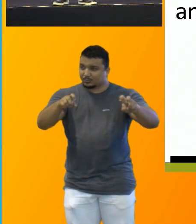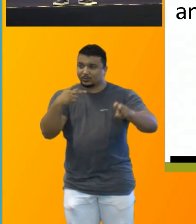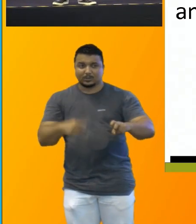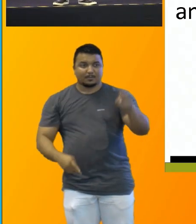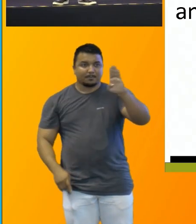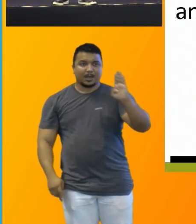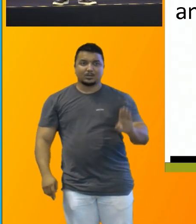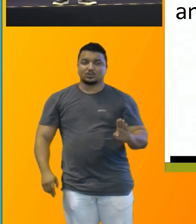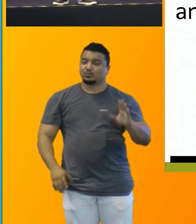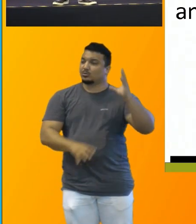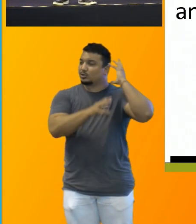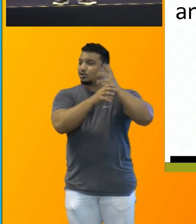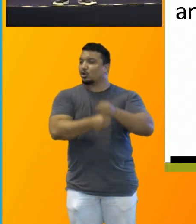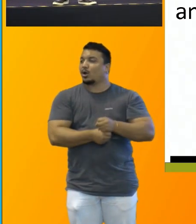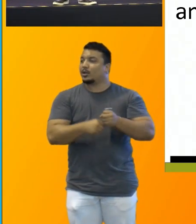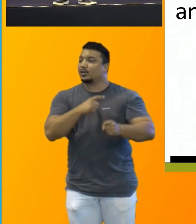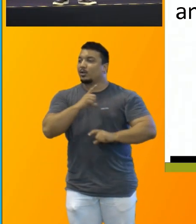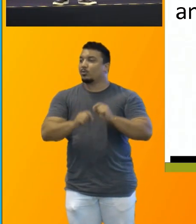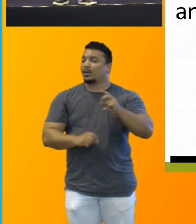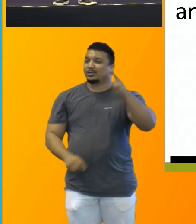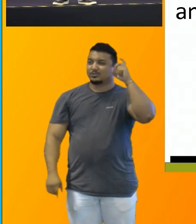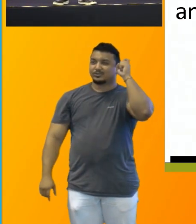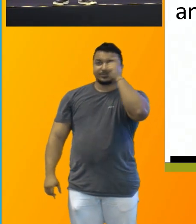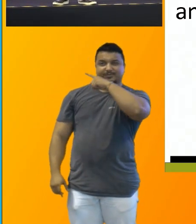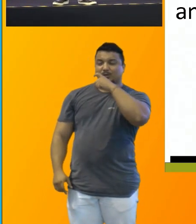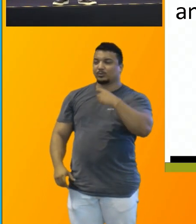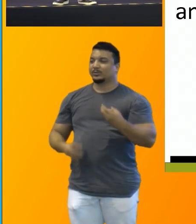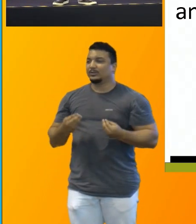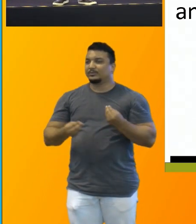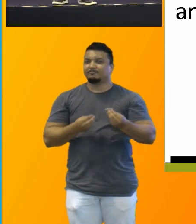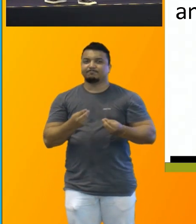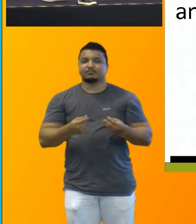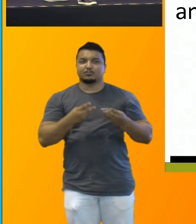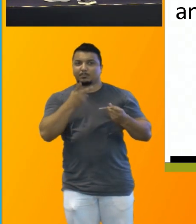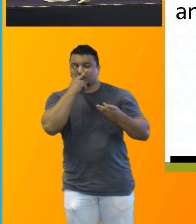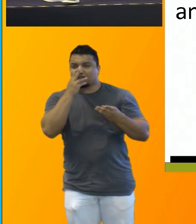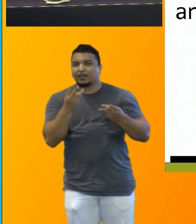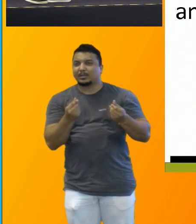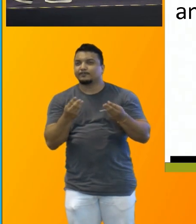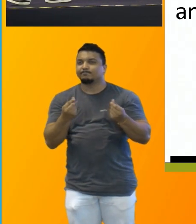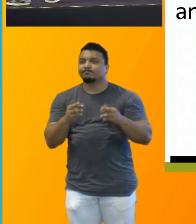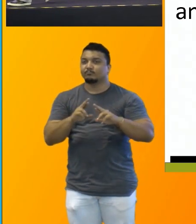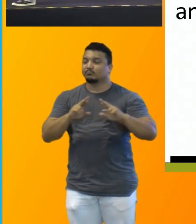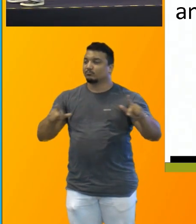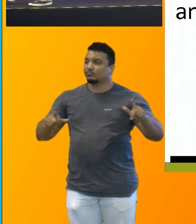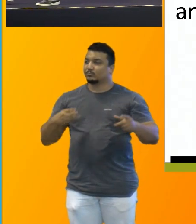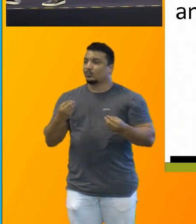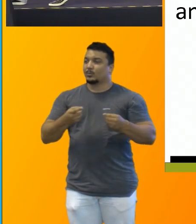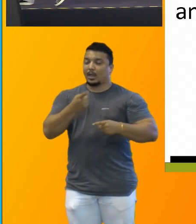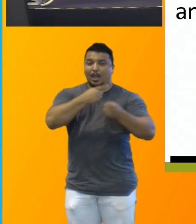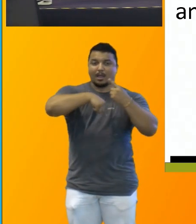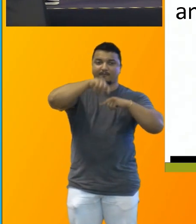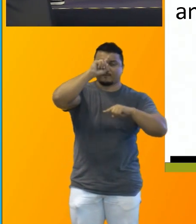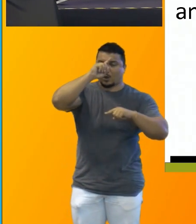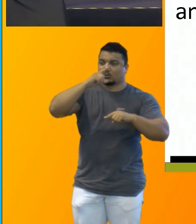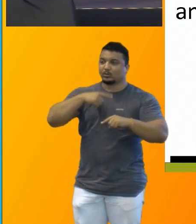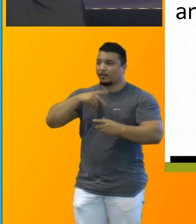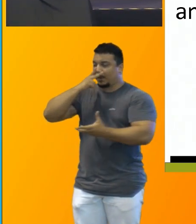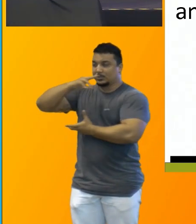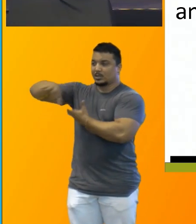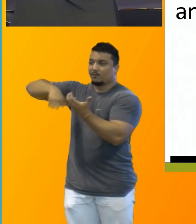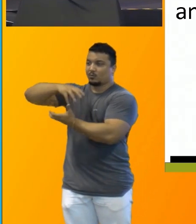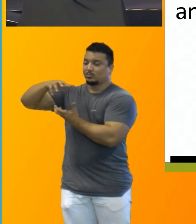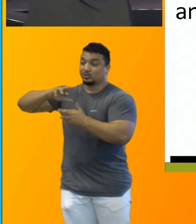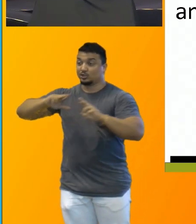Brasil, elas têm uma dificuldade muito grande de diferenciar revolta de revolução. Eu vou fazer